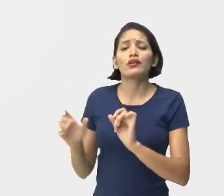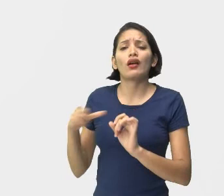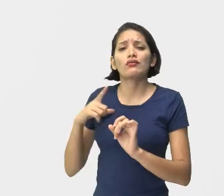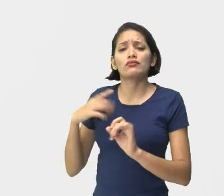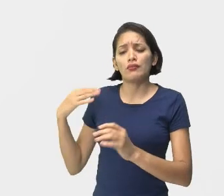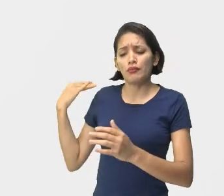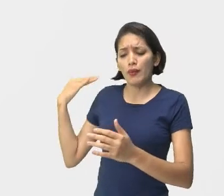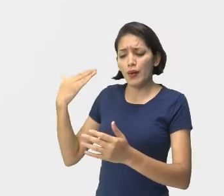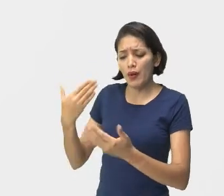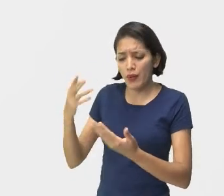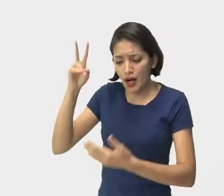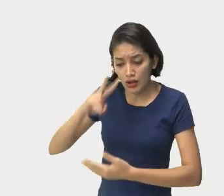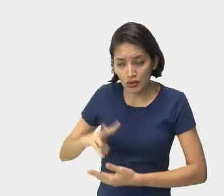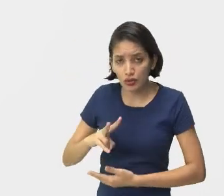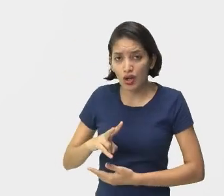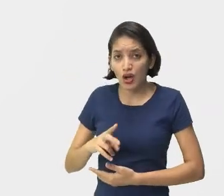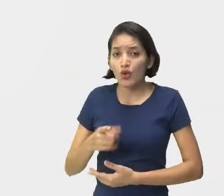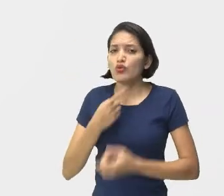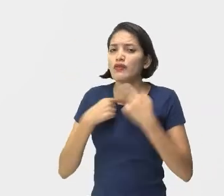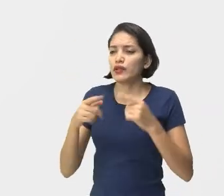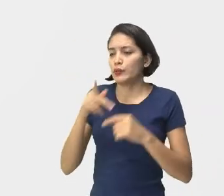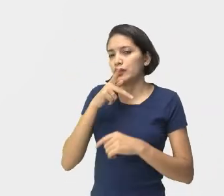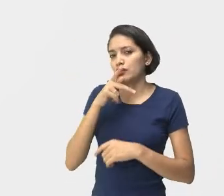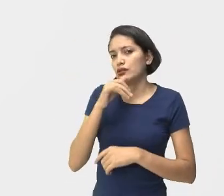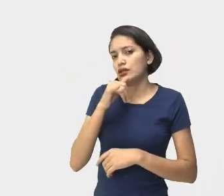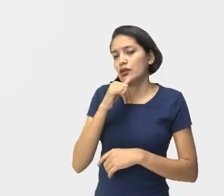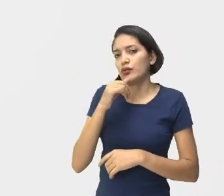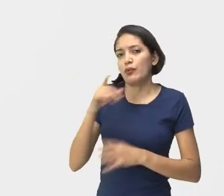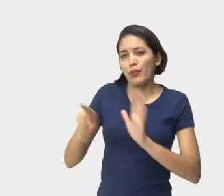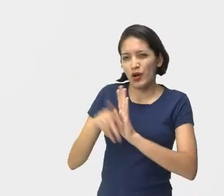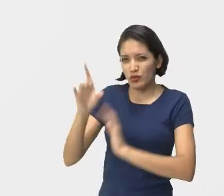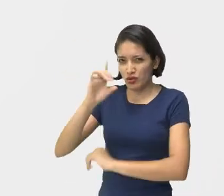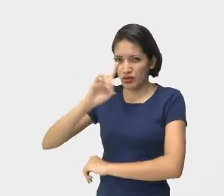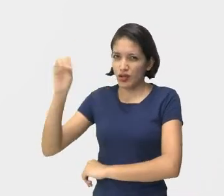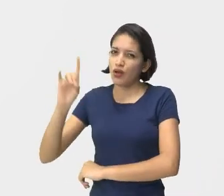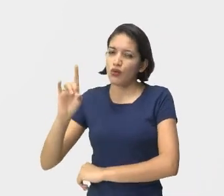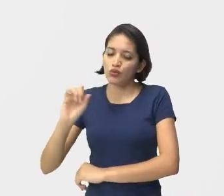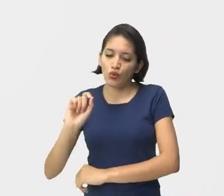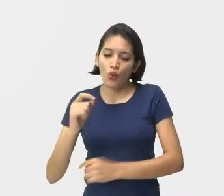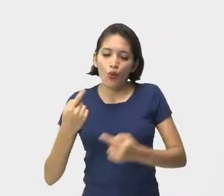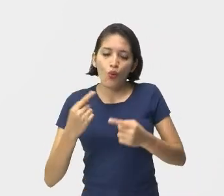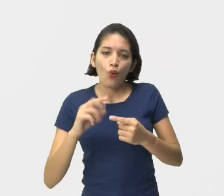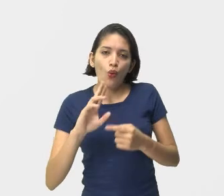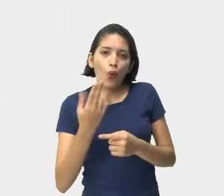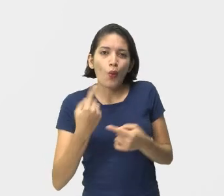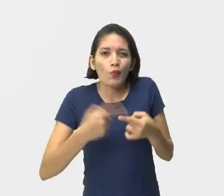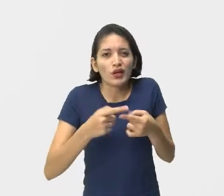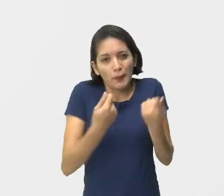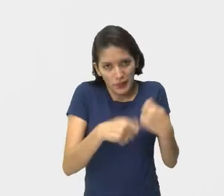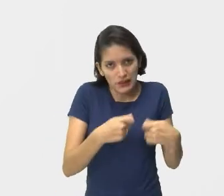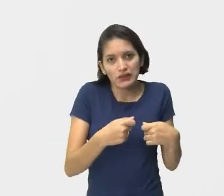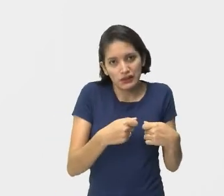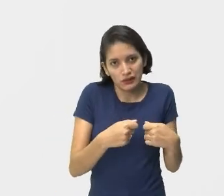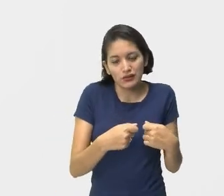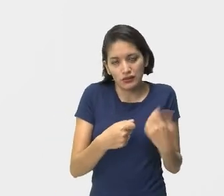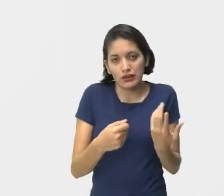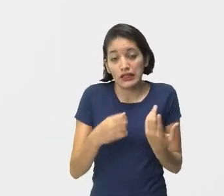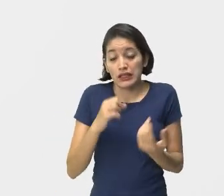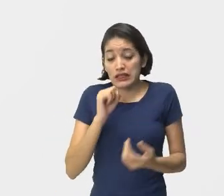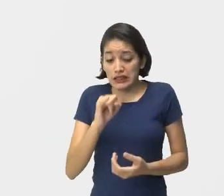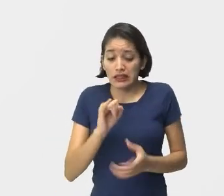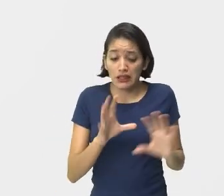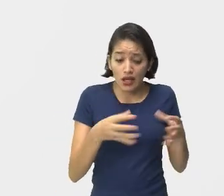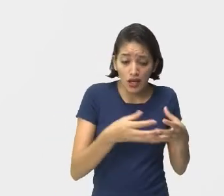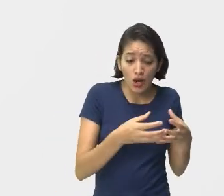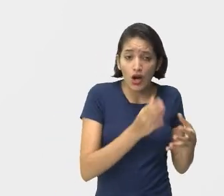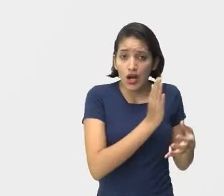historicamente. Não é produzido pela vontade de Deus, não é produzido porque tem que ser assim. Se existe rico, existe